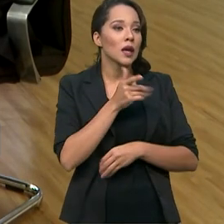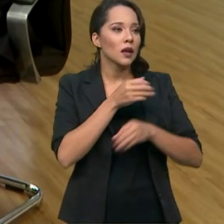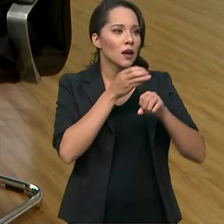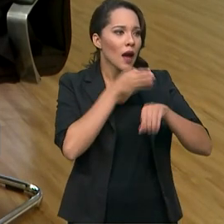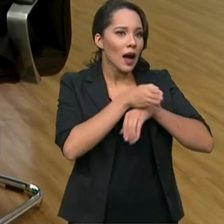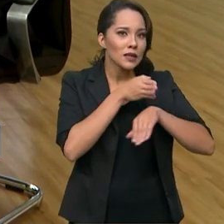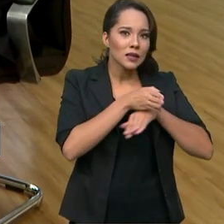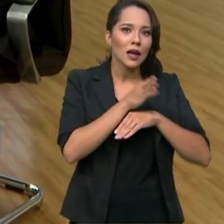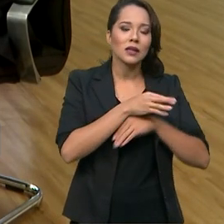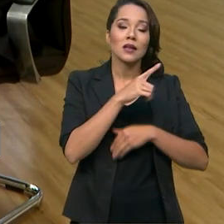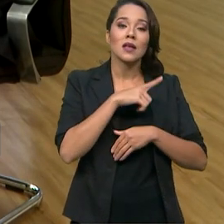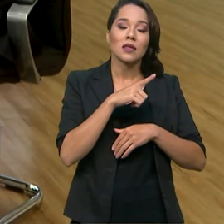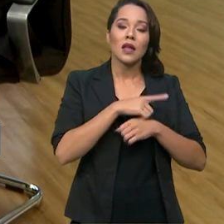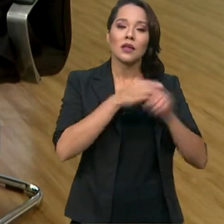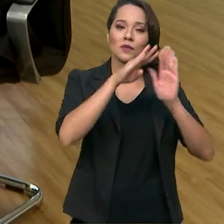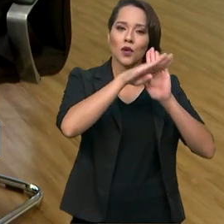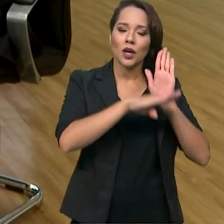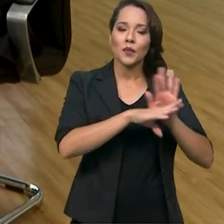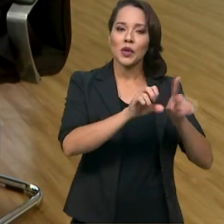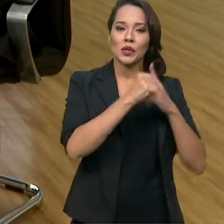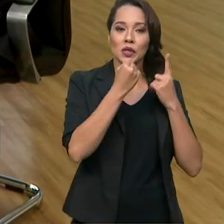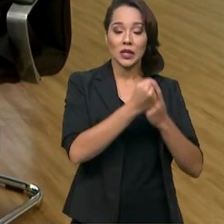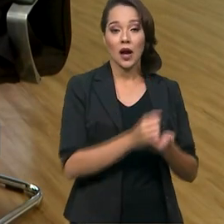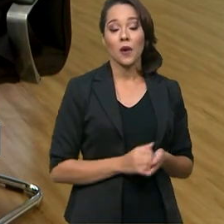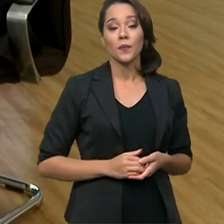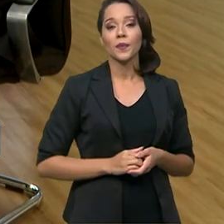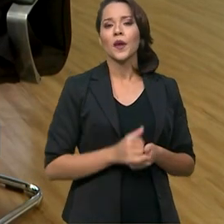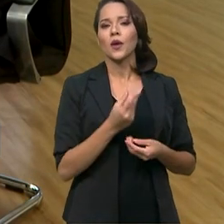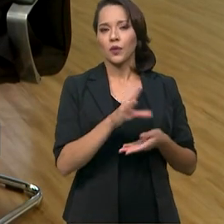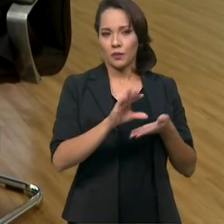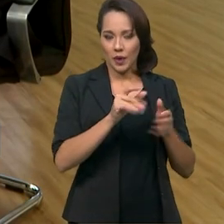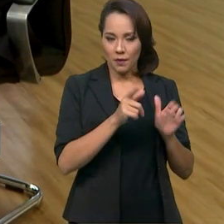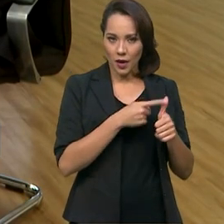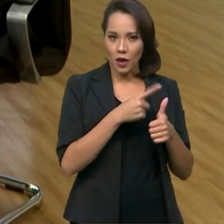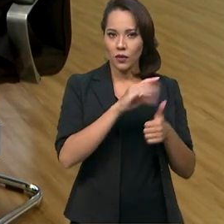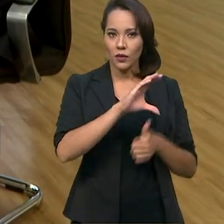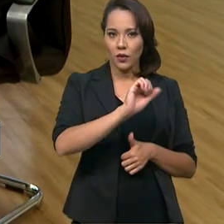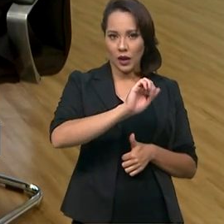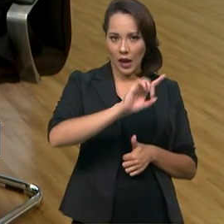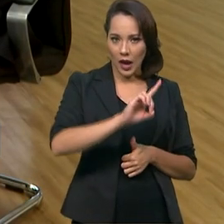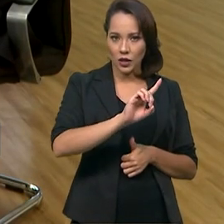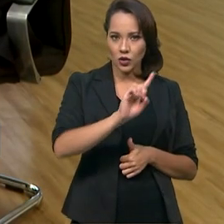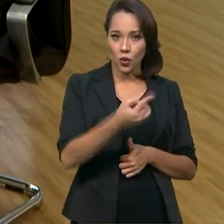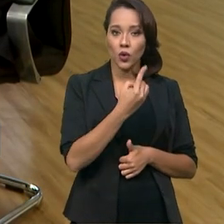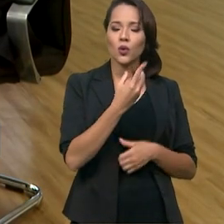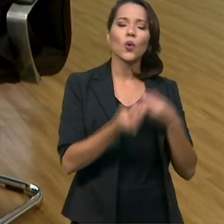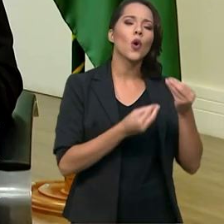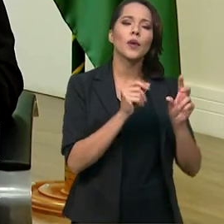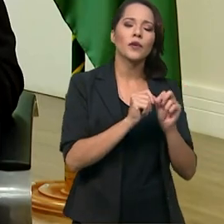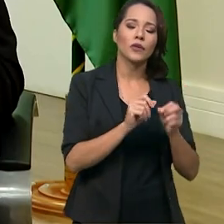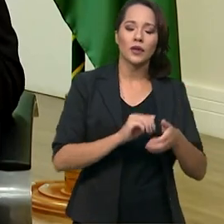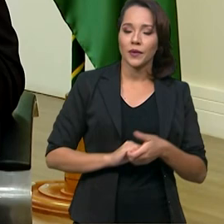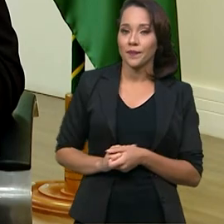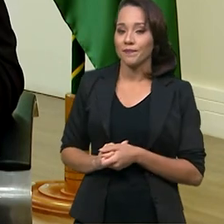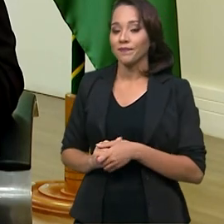esses benefícios e programas sociais partindo do cadastro, né? Como é que é feito esse cadastro? Sem dúvida nenhuma.